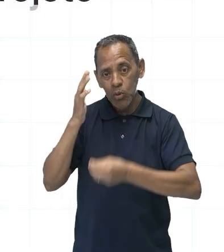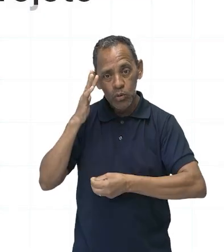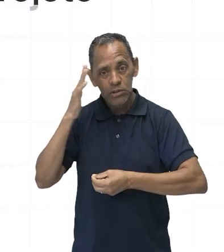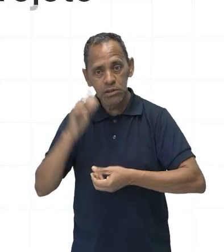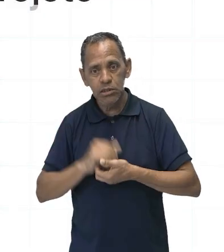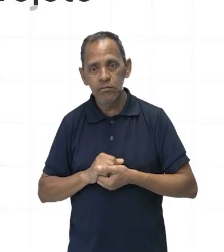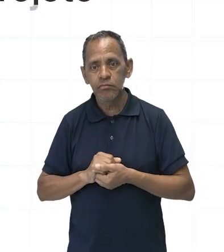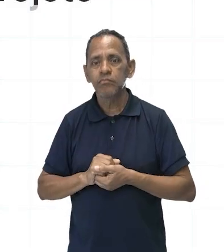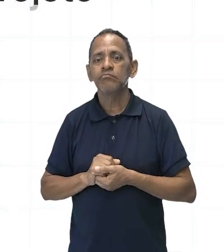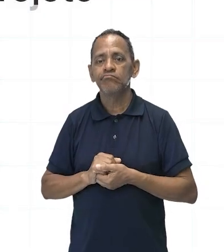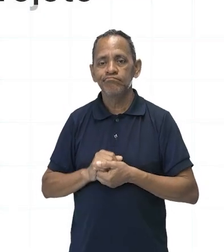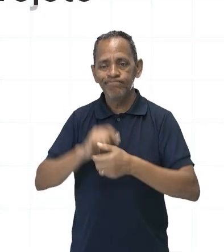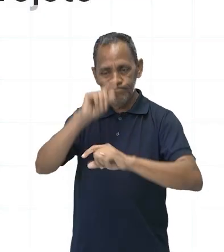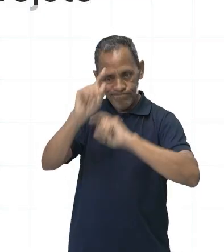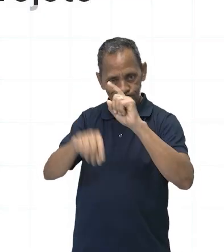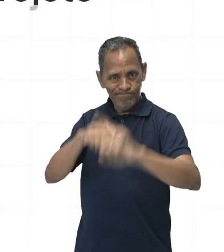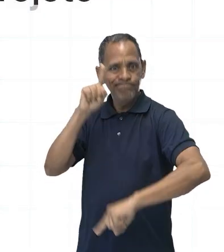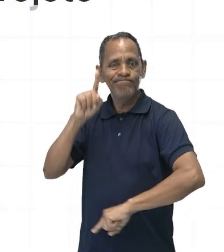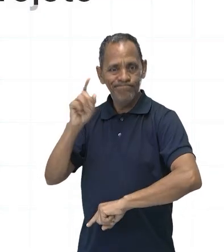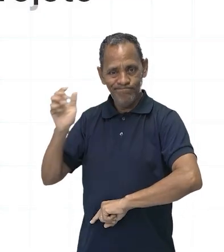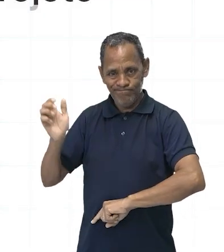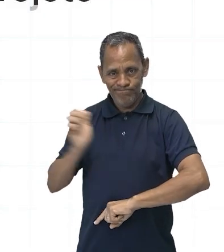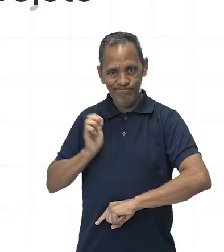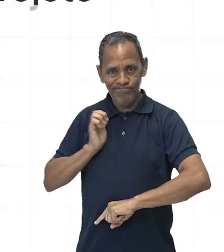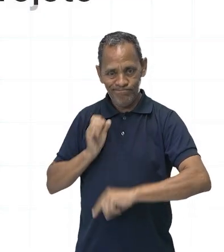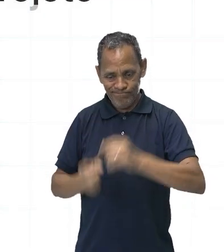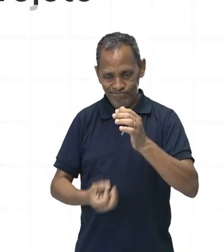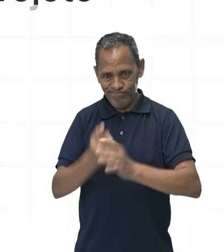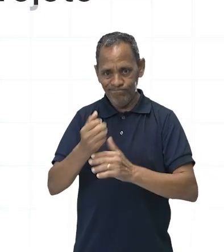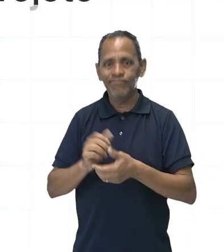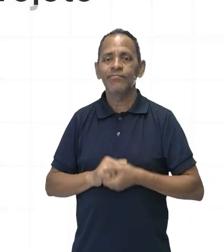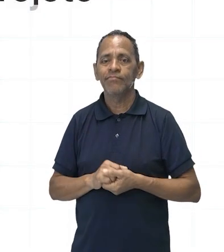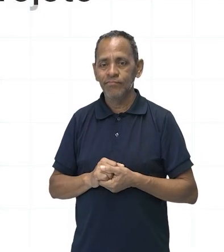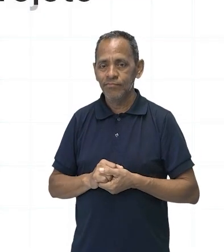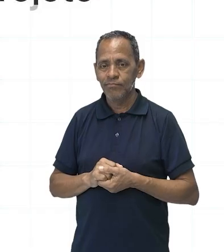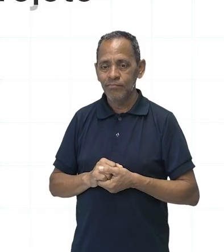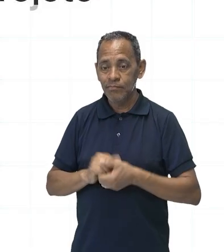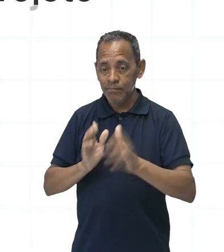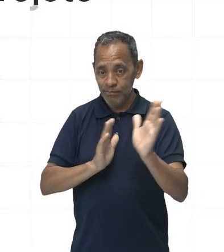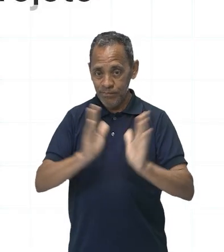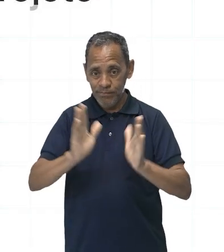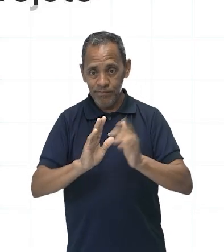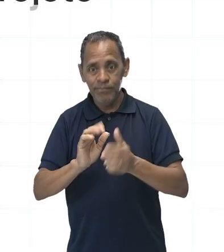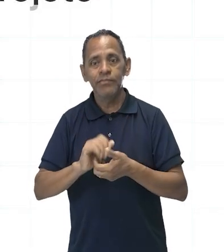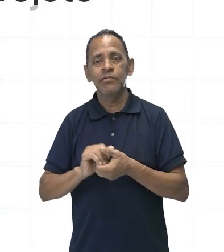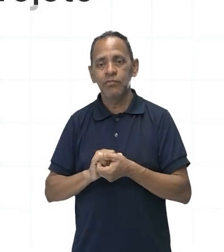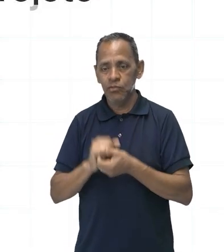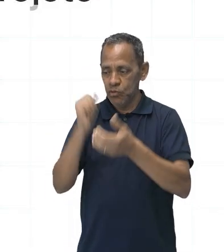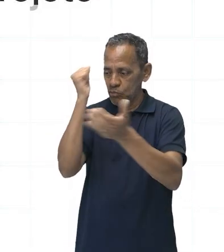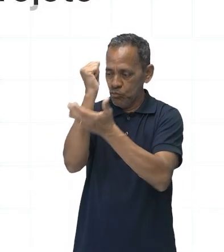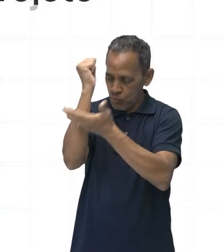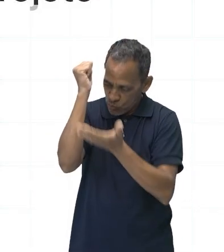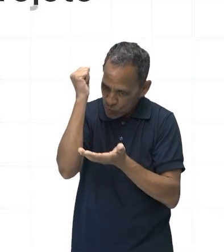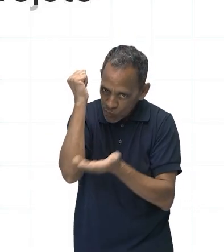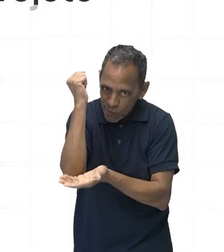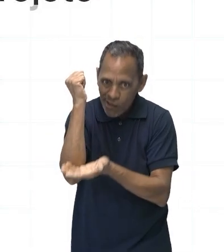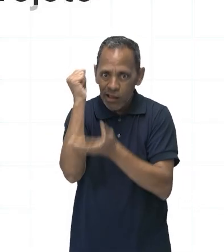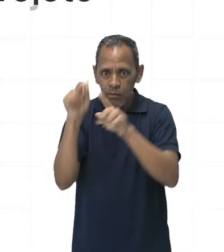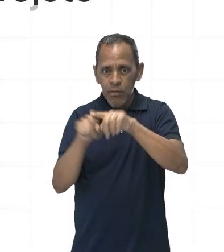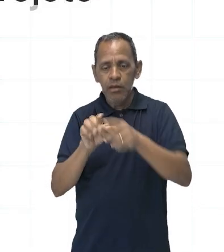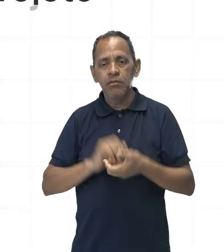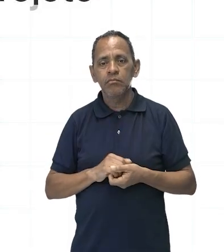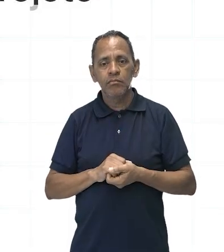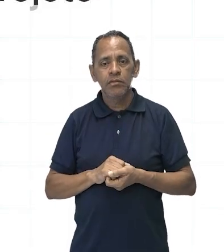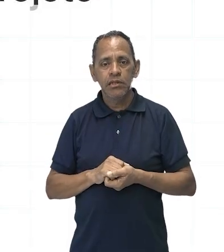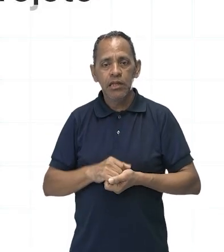no auge da riqueza gerada pelo ciclo da borracha, empresários locais e autoridades do Estado